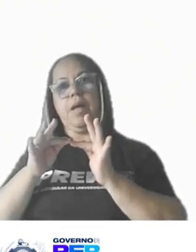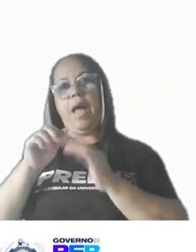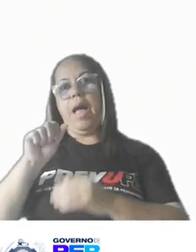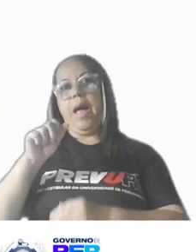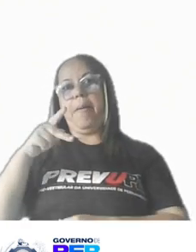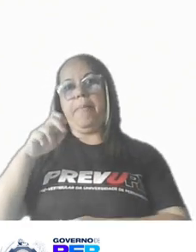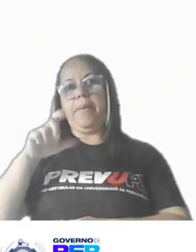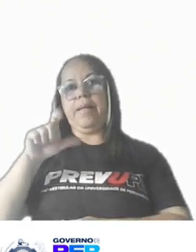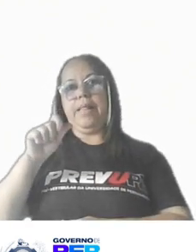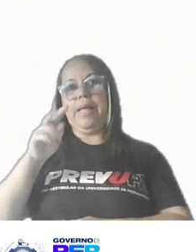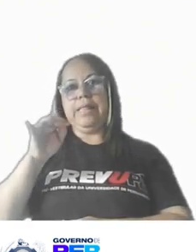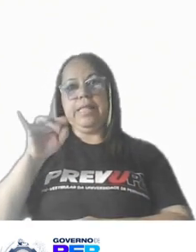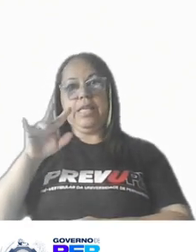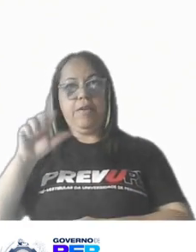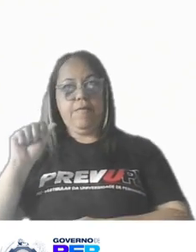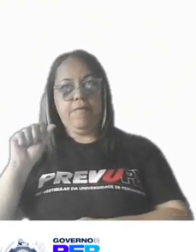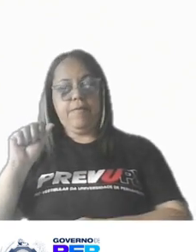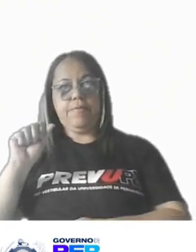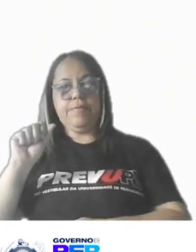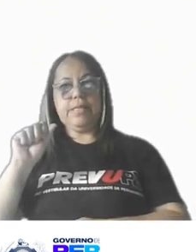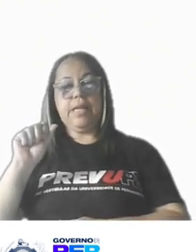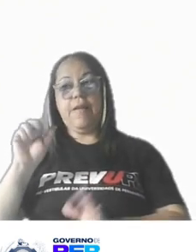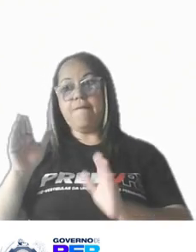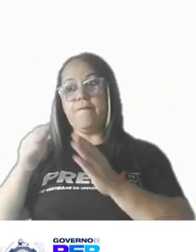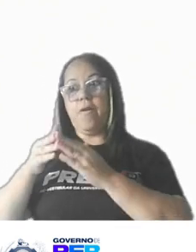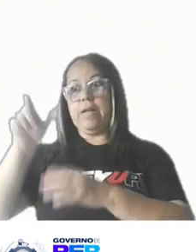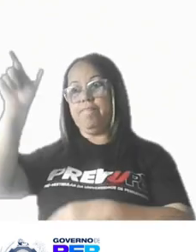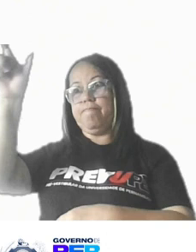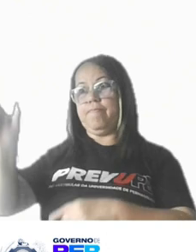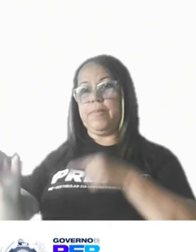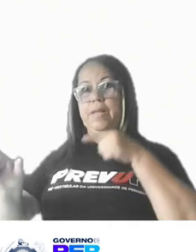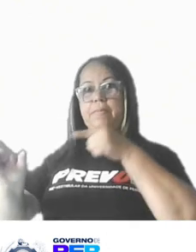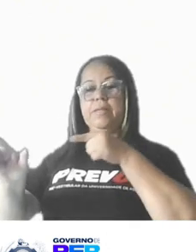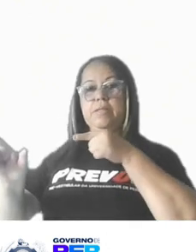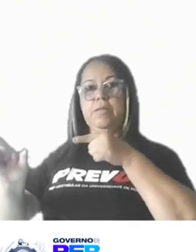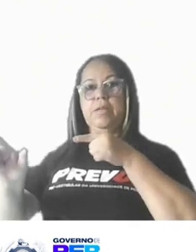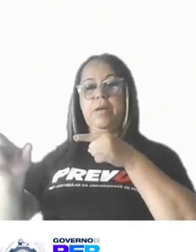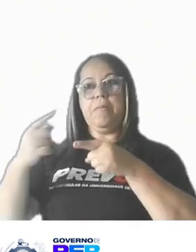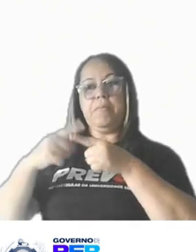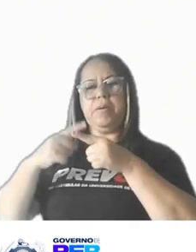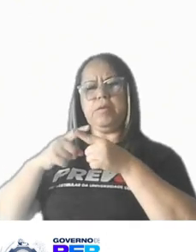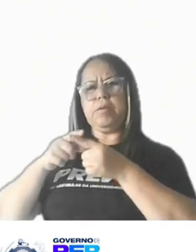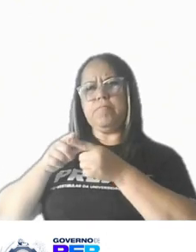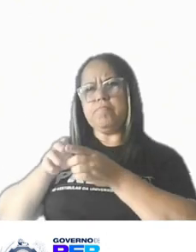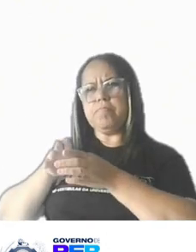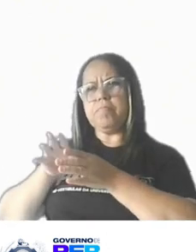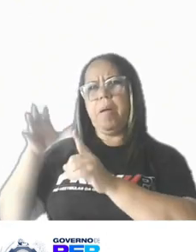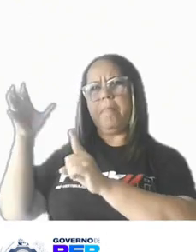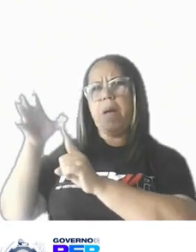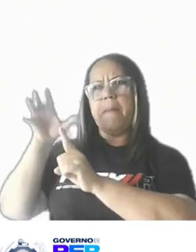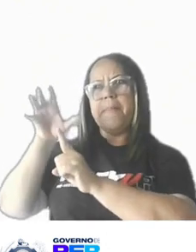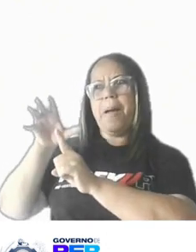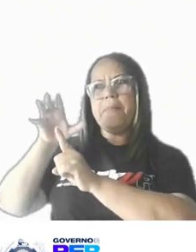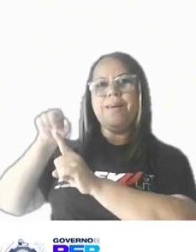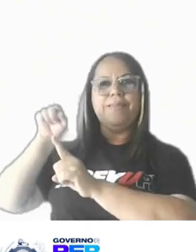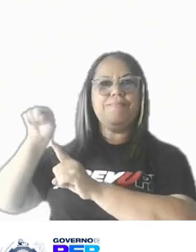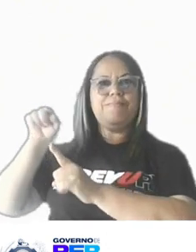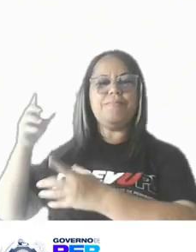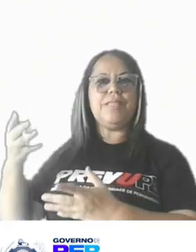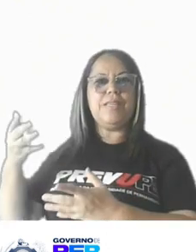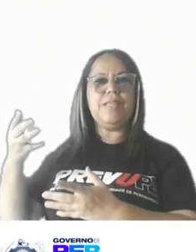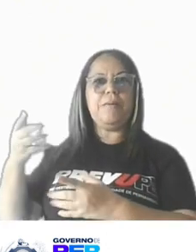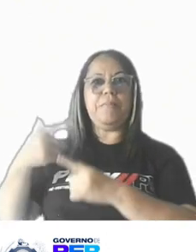Ela foca no receptor. A finalidade dela vai ser influenciar ou instruir. No caso